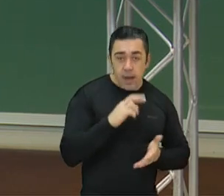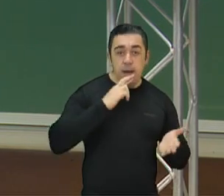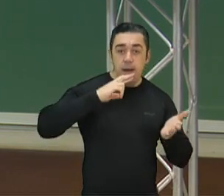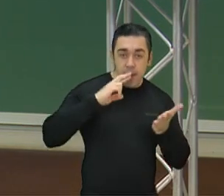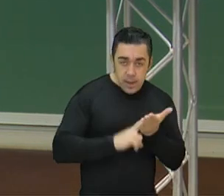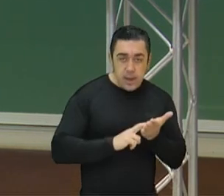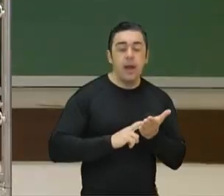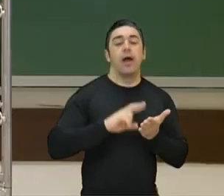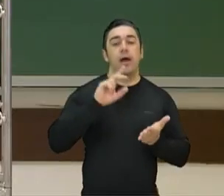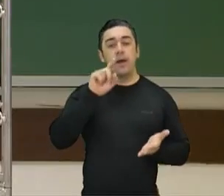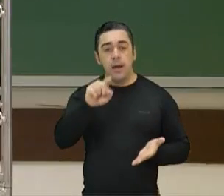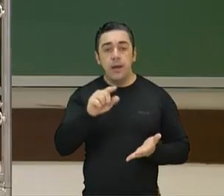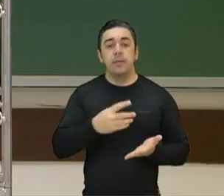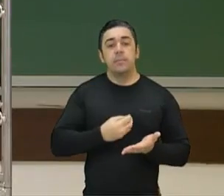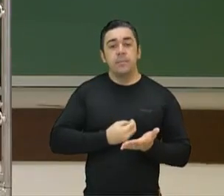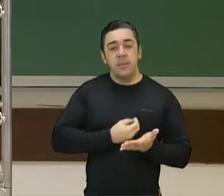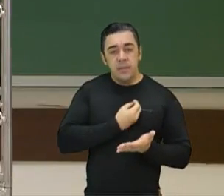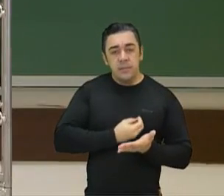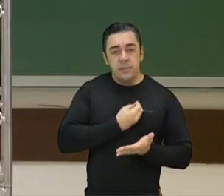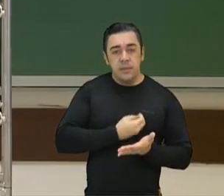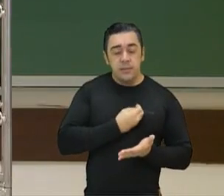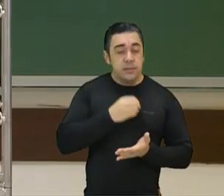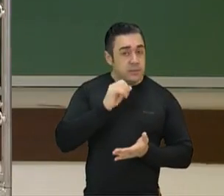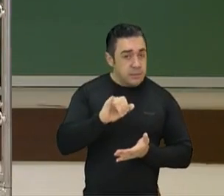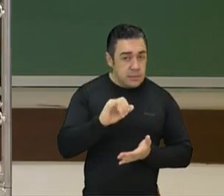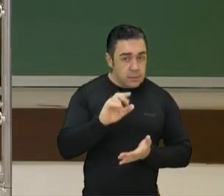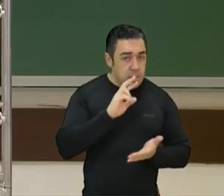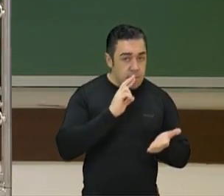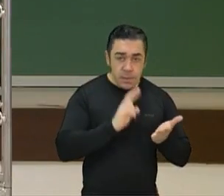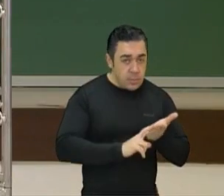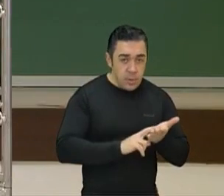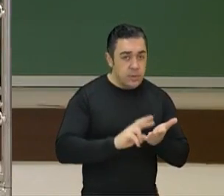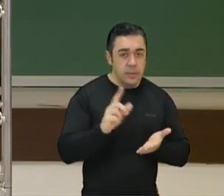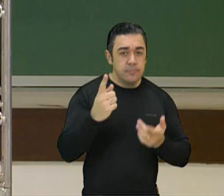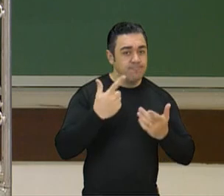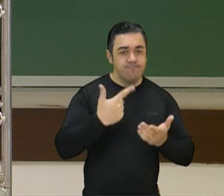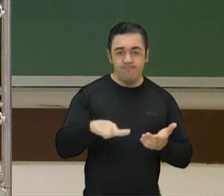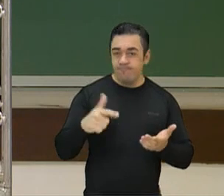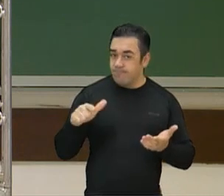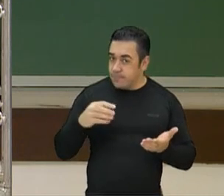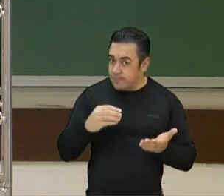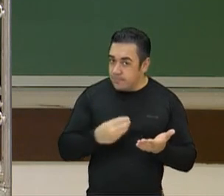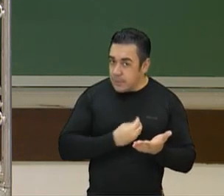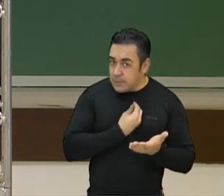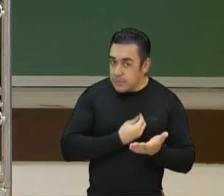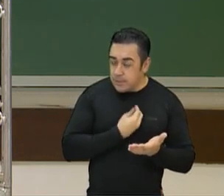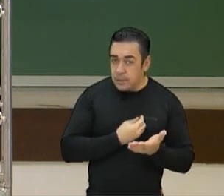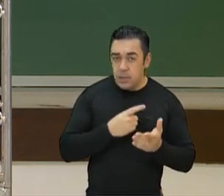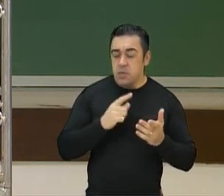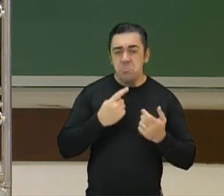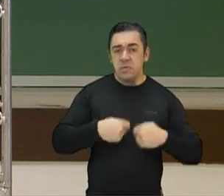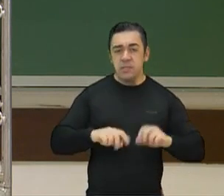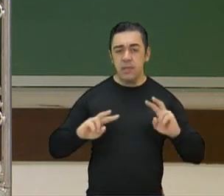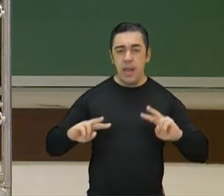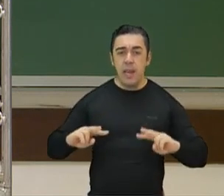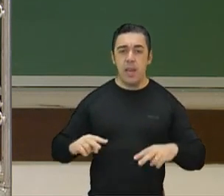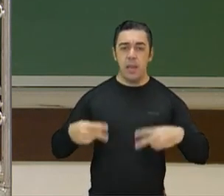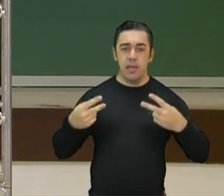está condicionada a essa atividade que você vai fazer e não há necessidade mais de você ir lá e confirmar no link a